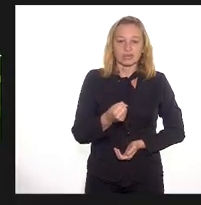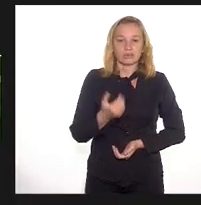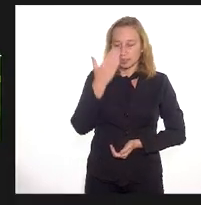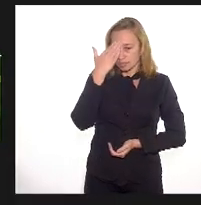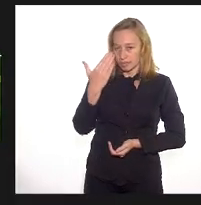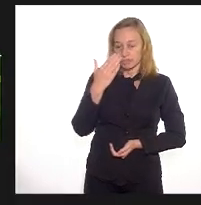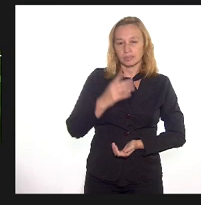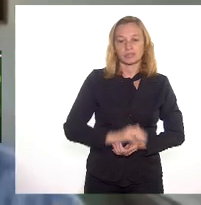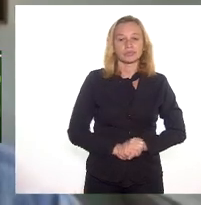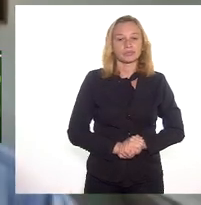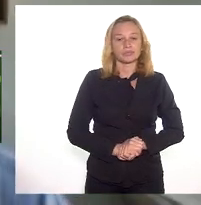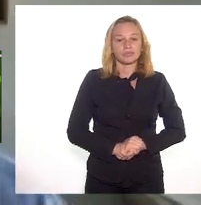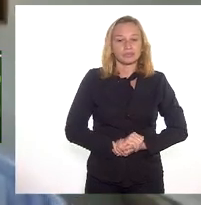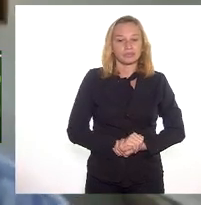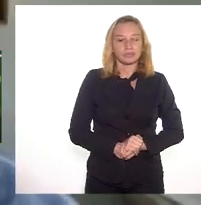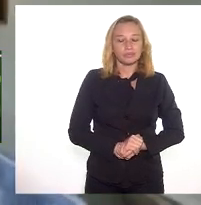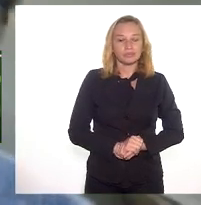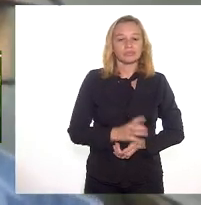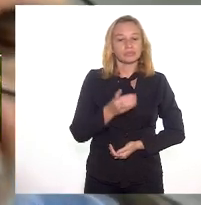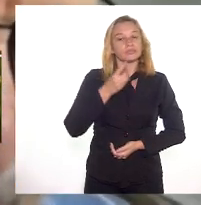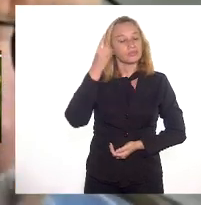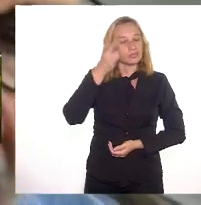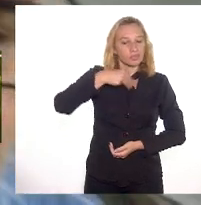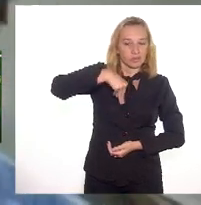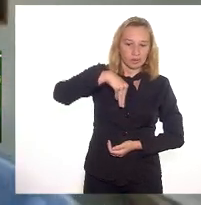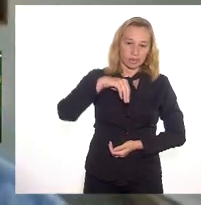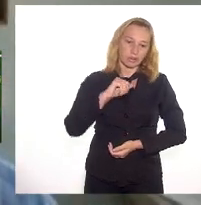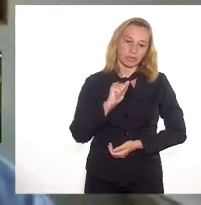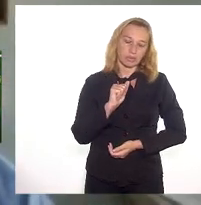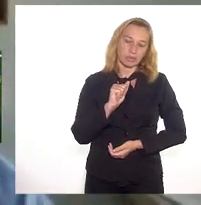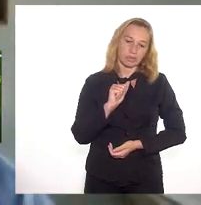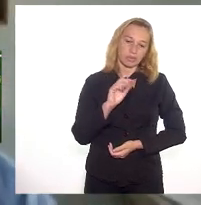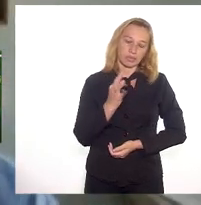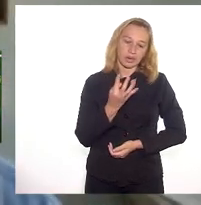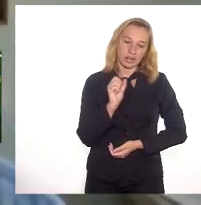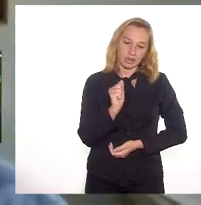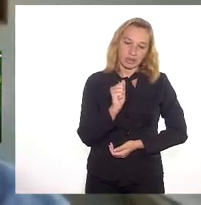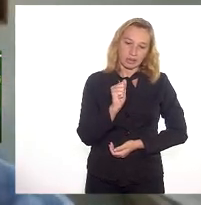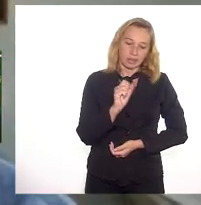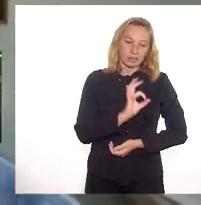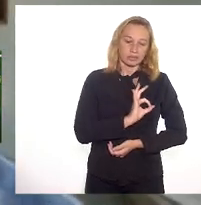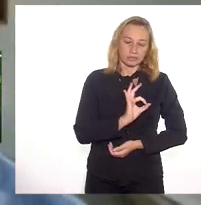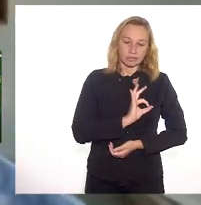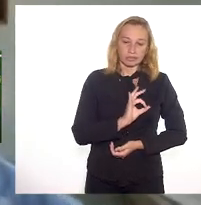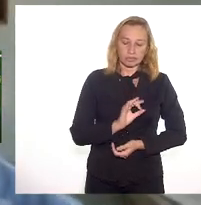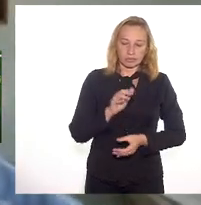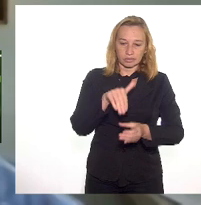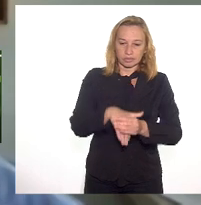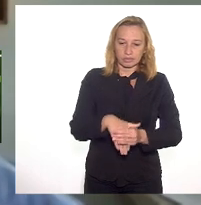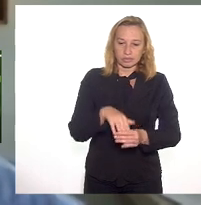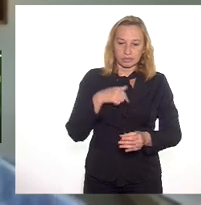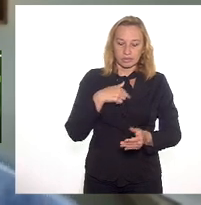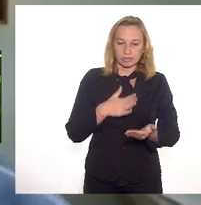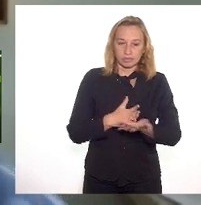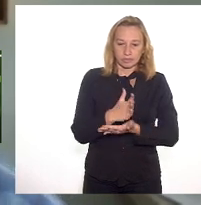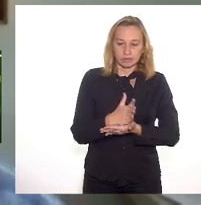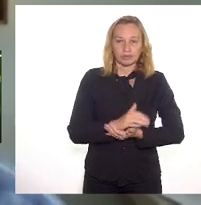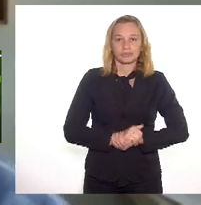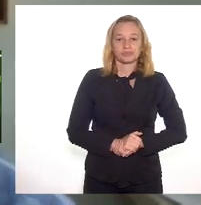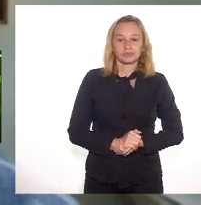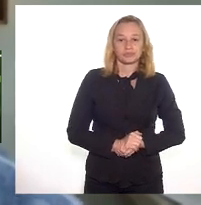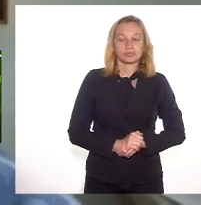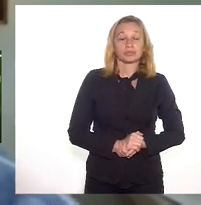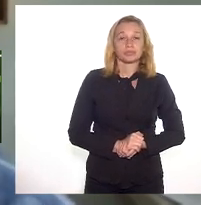deputada. Quando a deputada Marta Rocha expressar o voto, eu darei por aprovado.